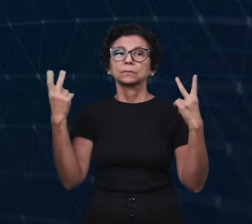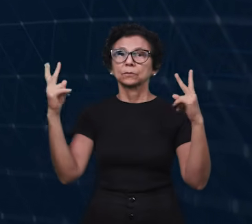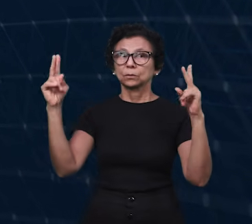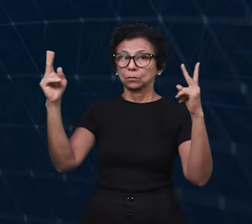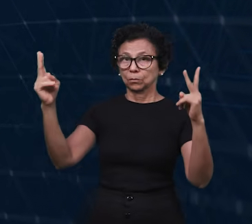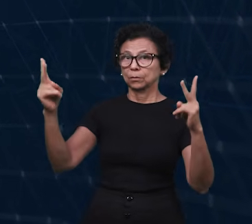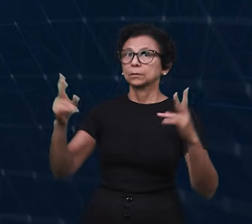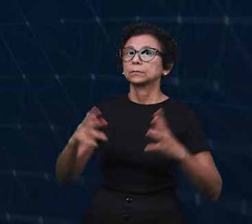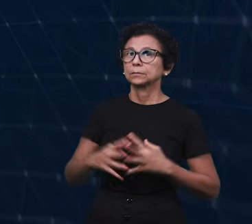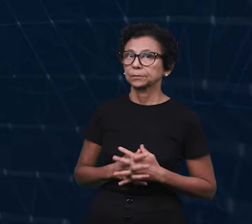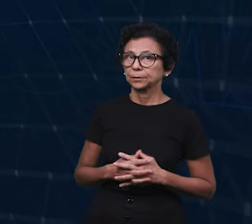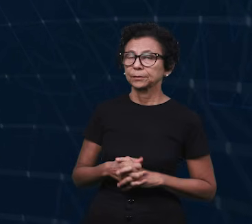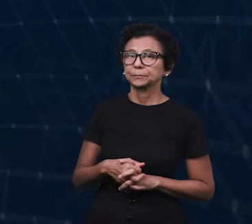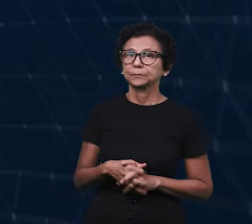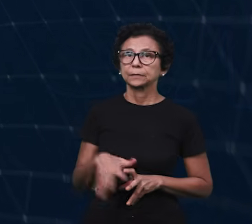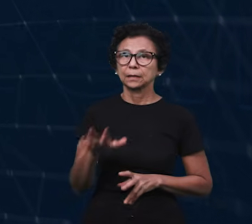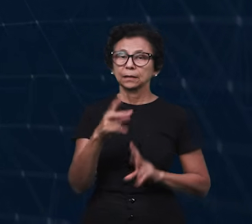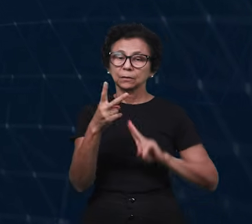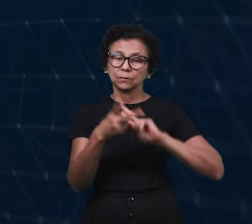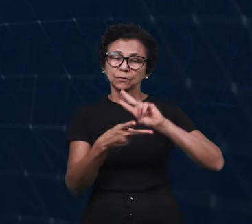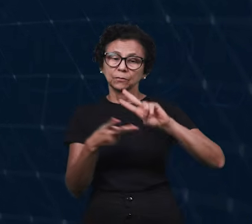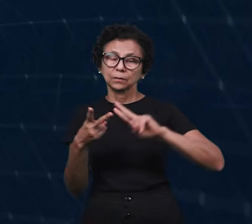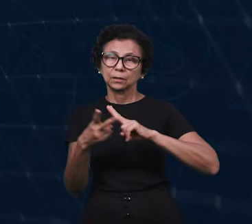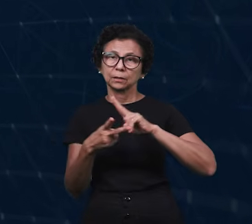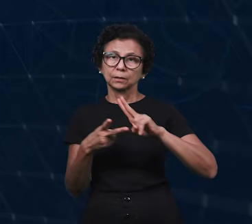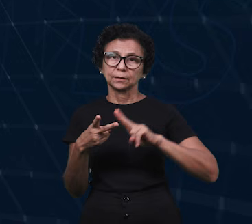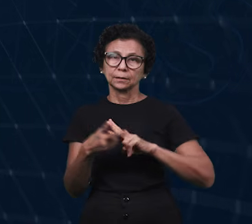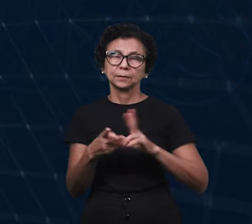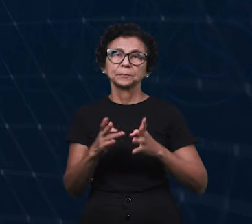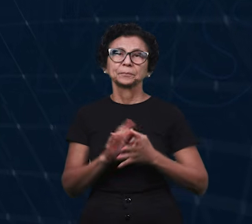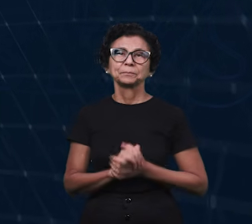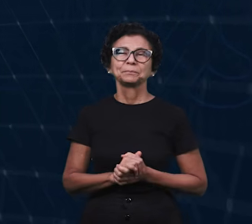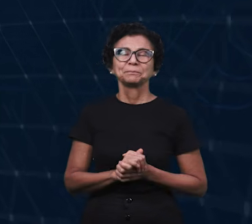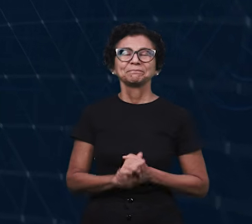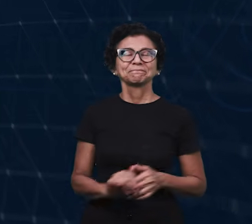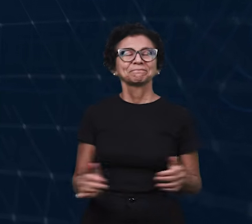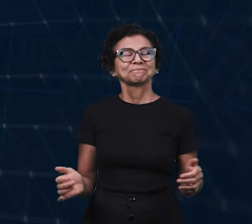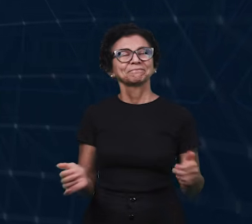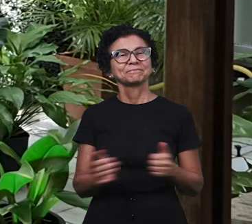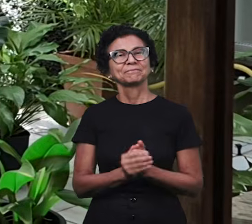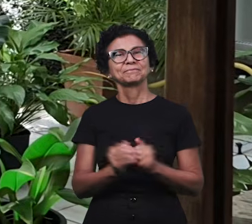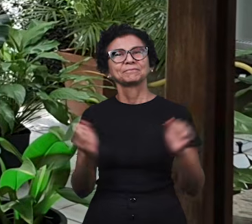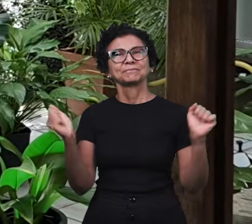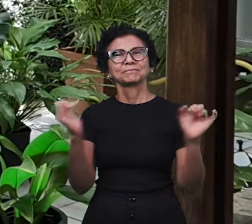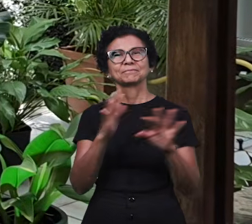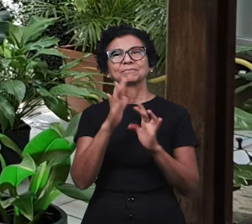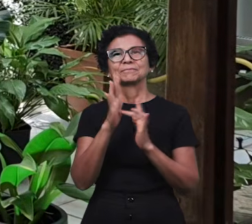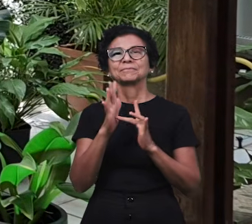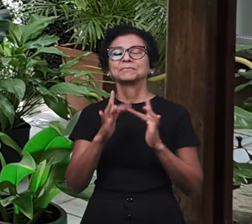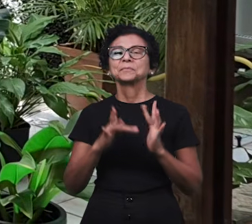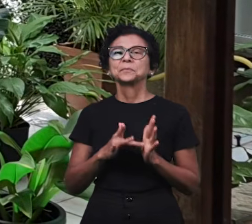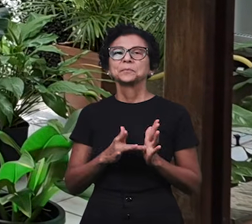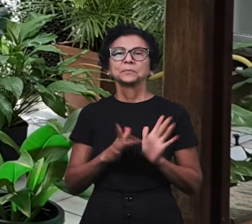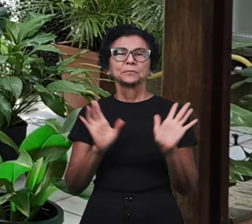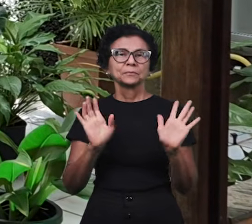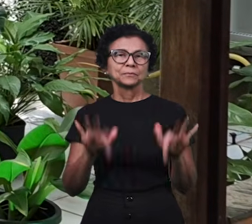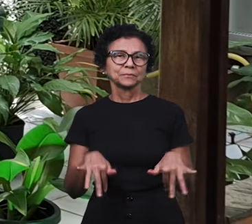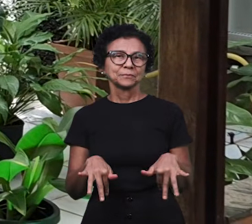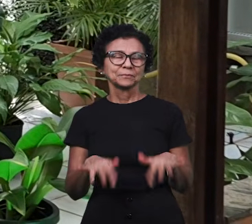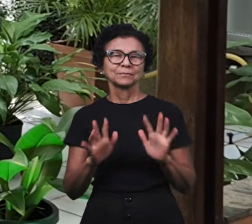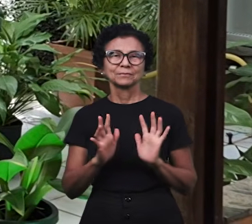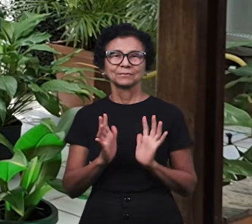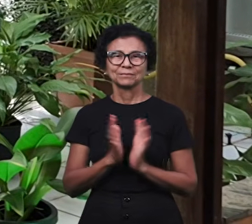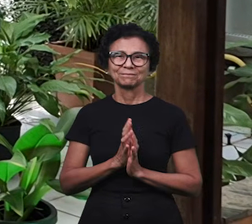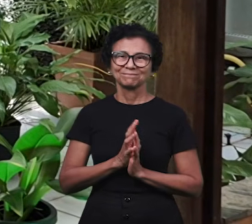Deus, quantas vitórias o Senhor nos deu aqui na área de Viana nesta última semana. Amém, glória a Jesus.